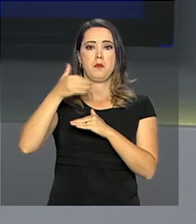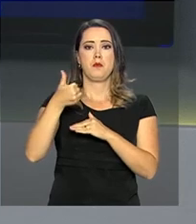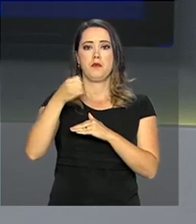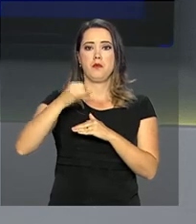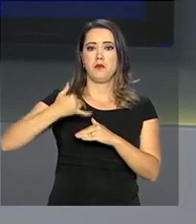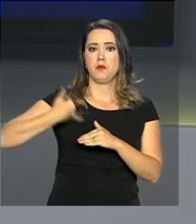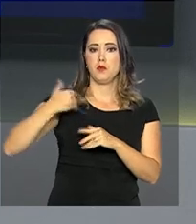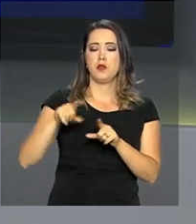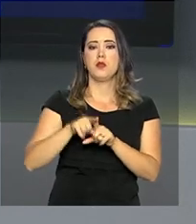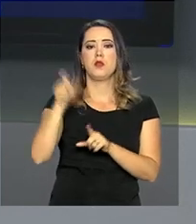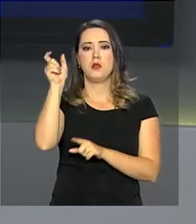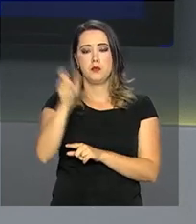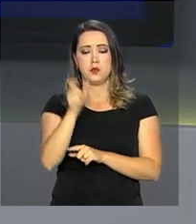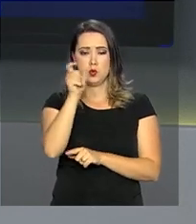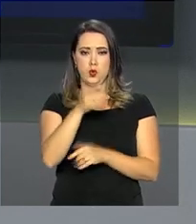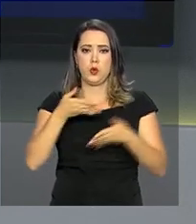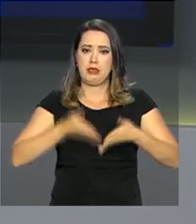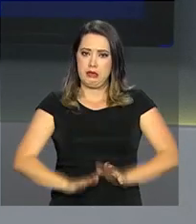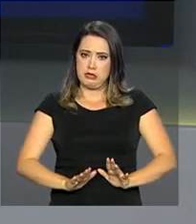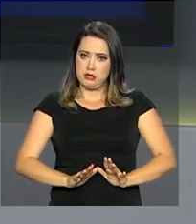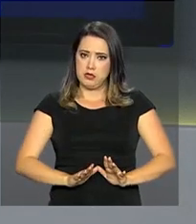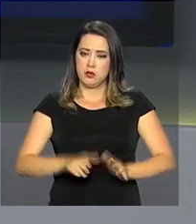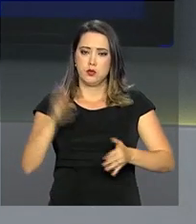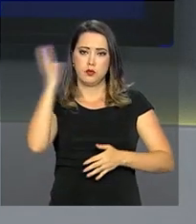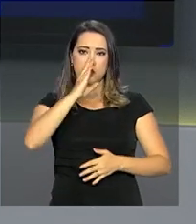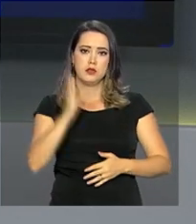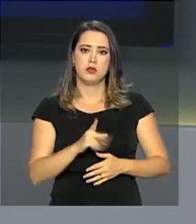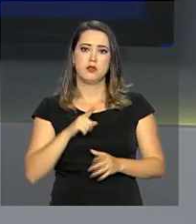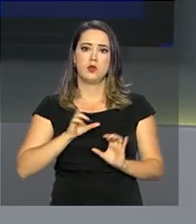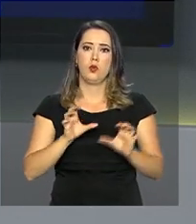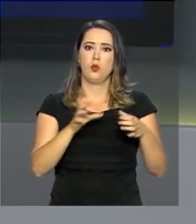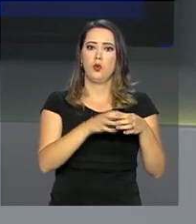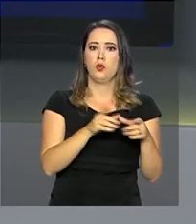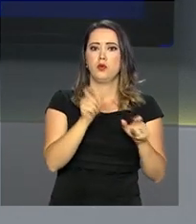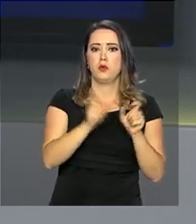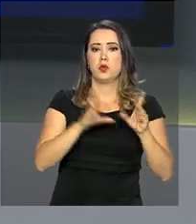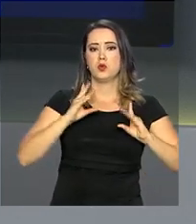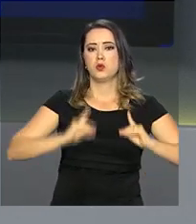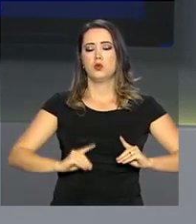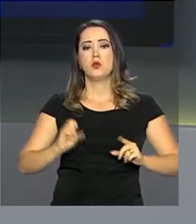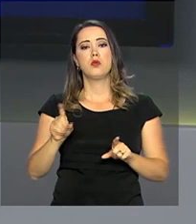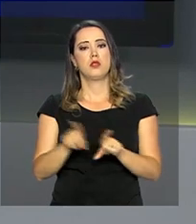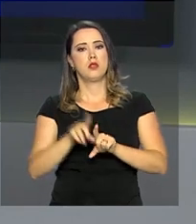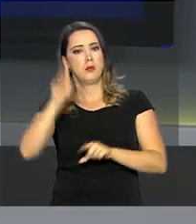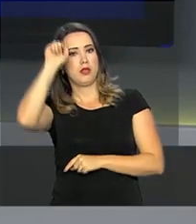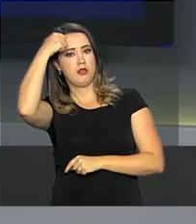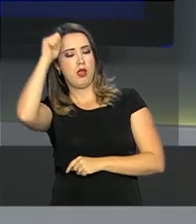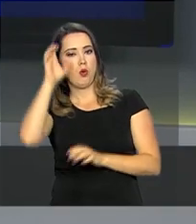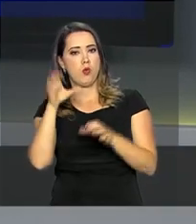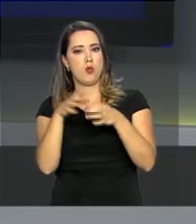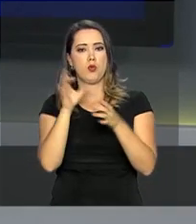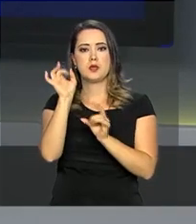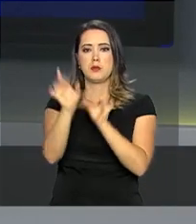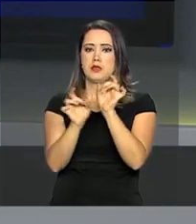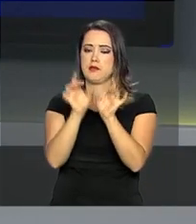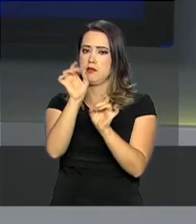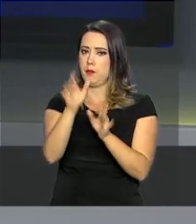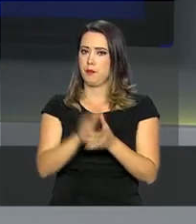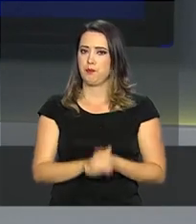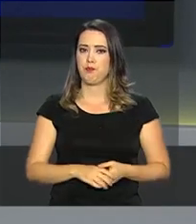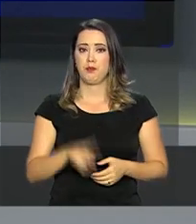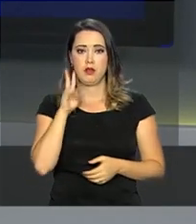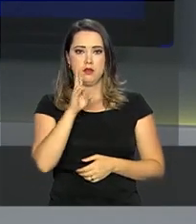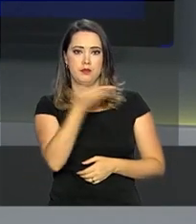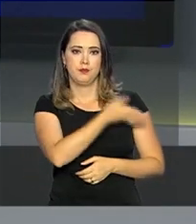anos e serem brasileiros a a reserva de vagas para pessoas com deficiência e negros mais informações no site que